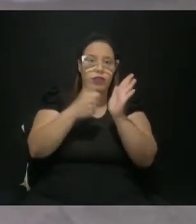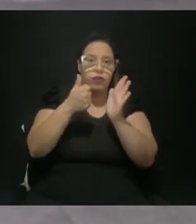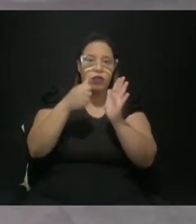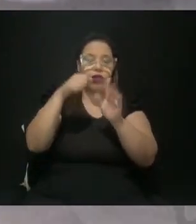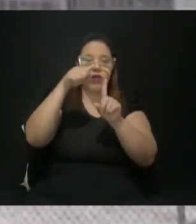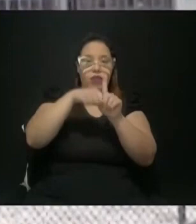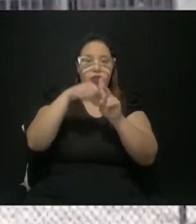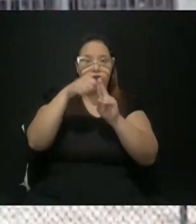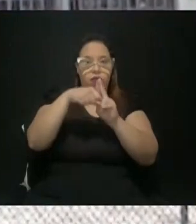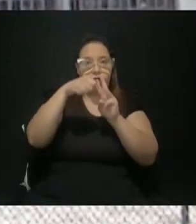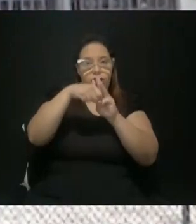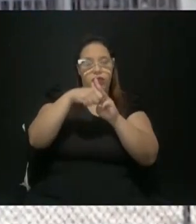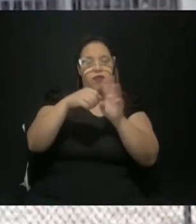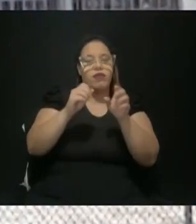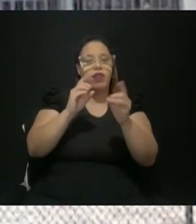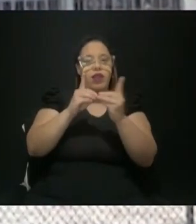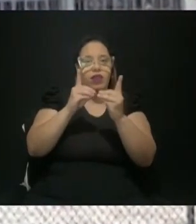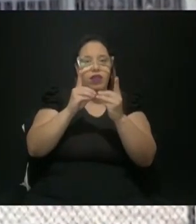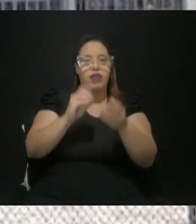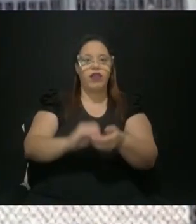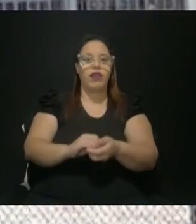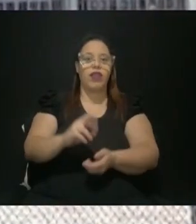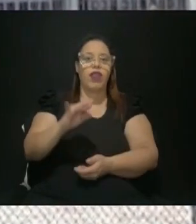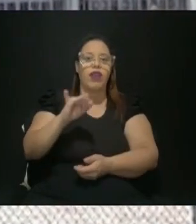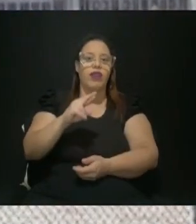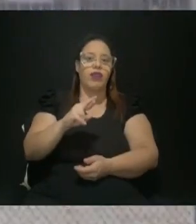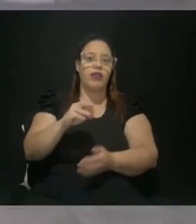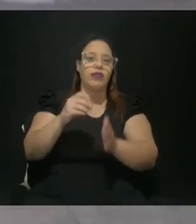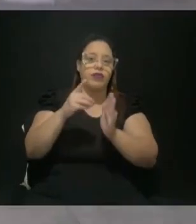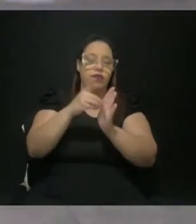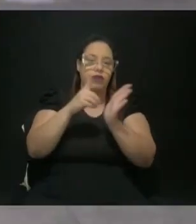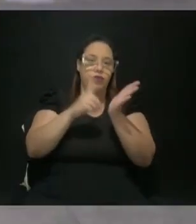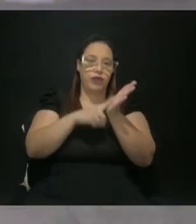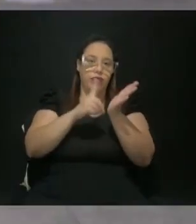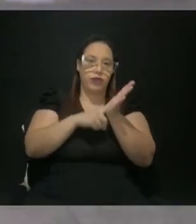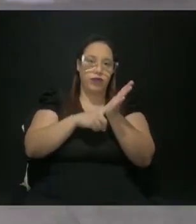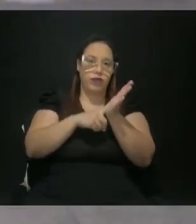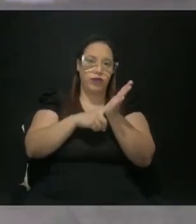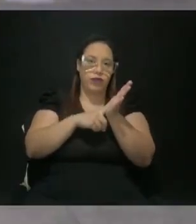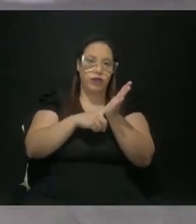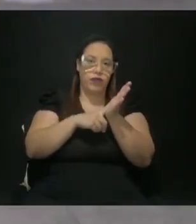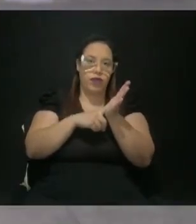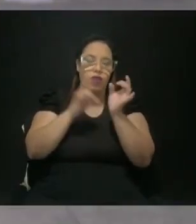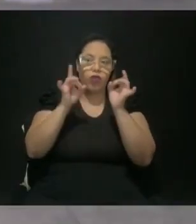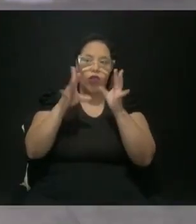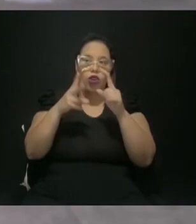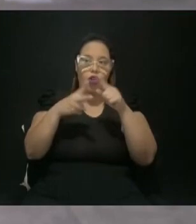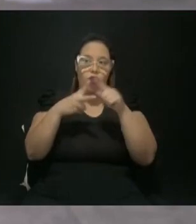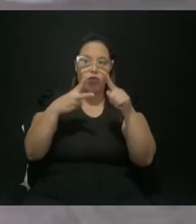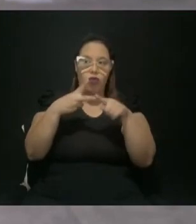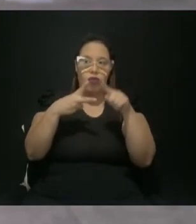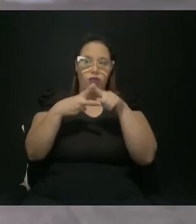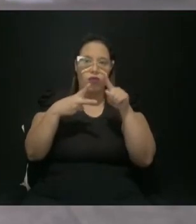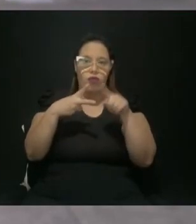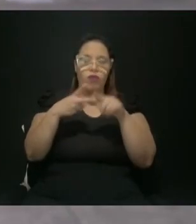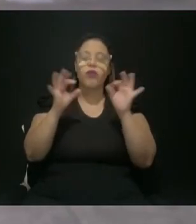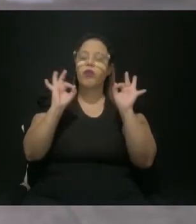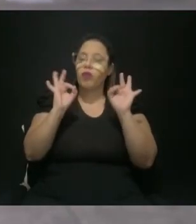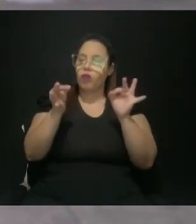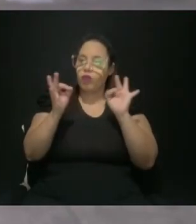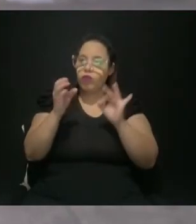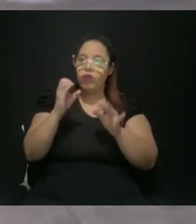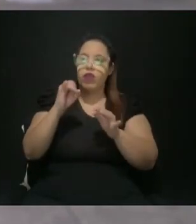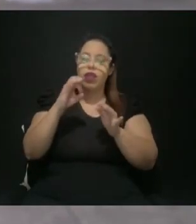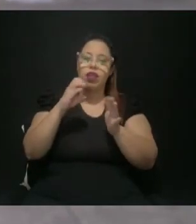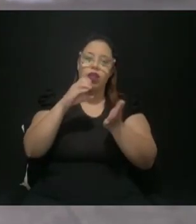esse atendimento. E o Éder, e o agendamento aqui para o SIC Vida Nova é somente por esses dois telefones, né? Exatamente. Aqui para o SIC Vida Nova,